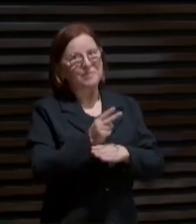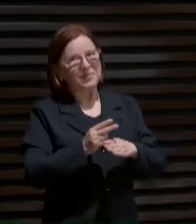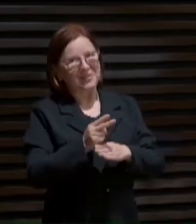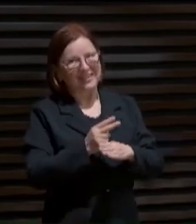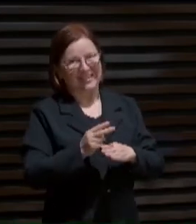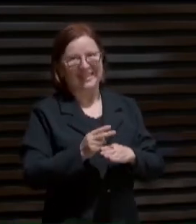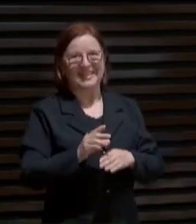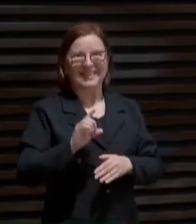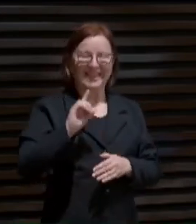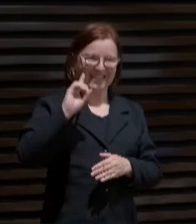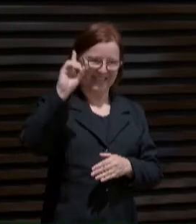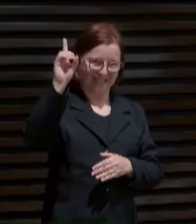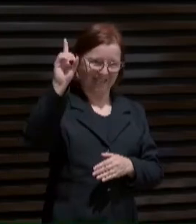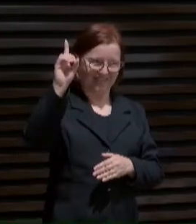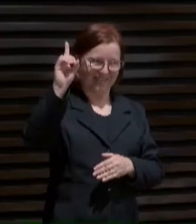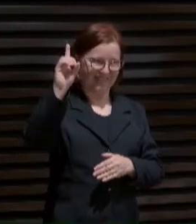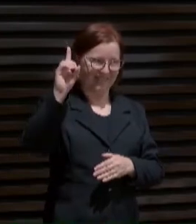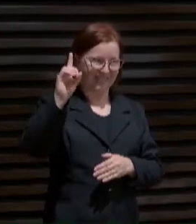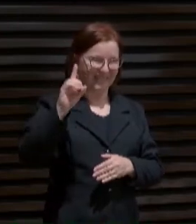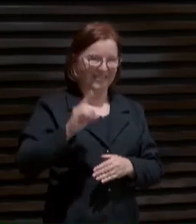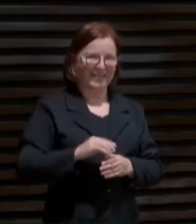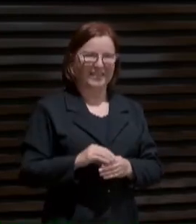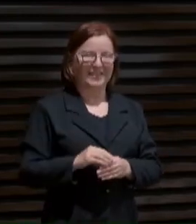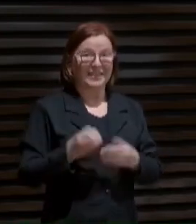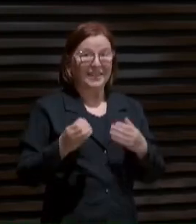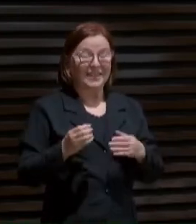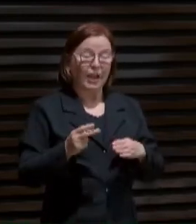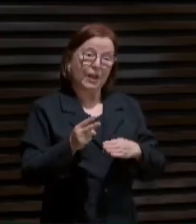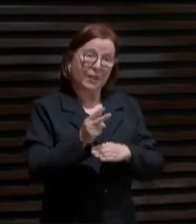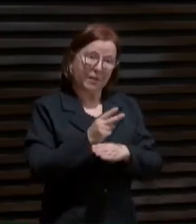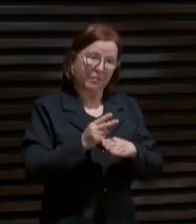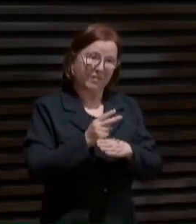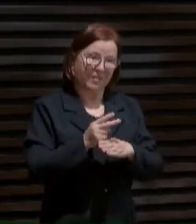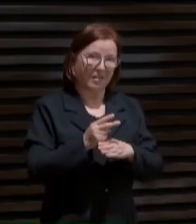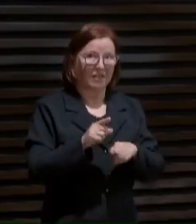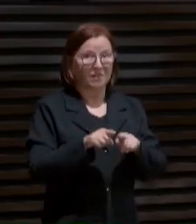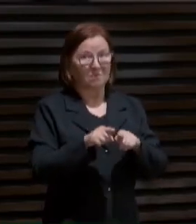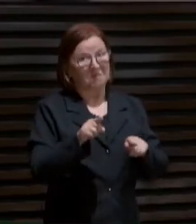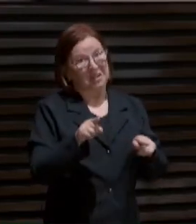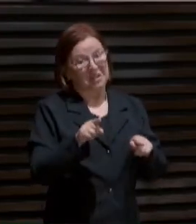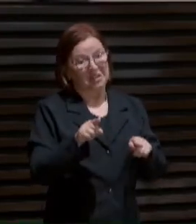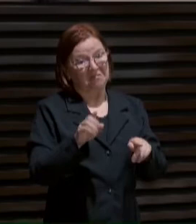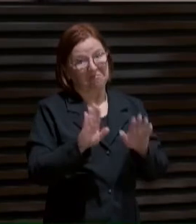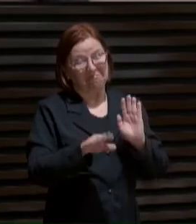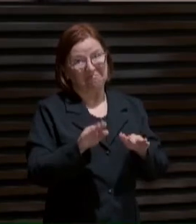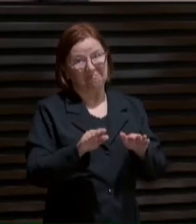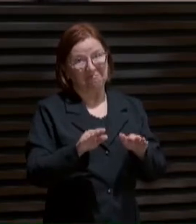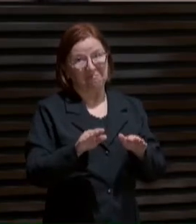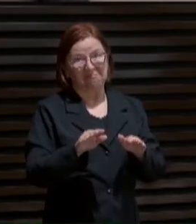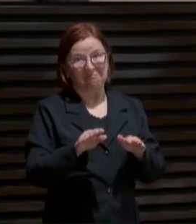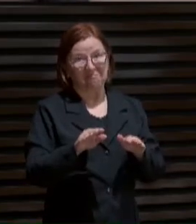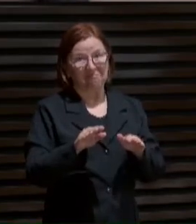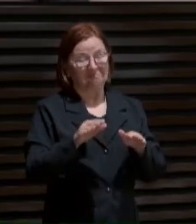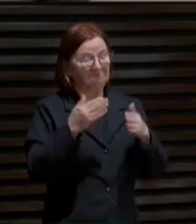ludibriar isso ele tenta buscar alguma outra coisa porque ele visita se submeter a Deus o homem que vive